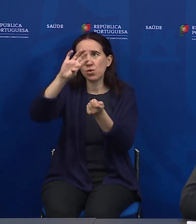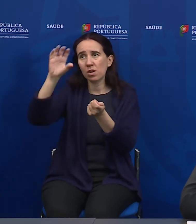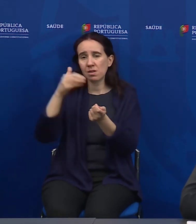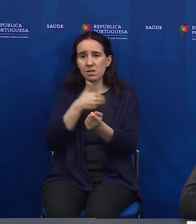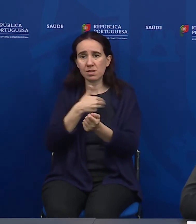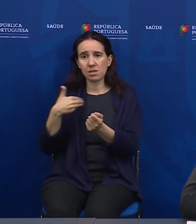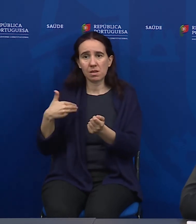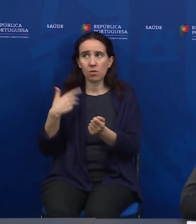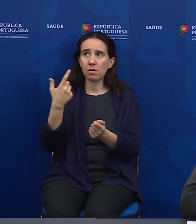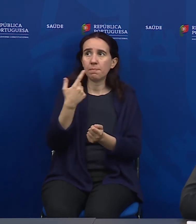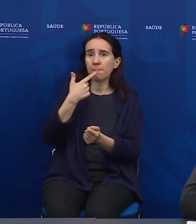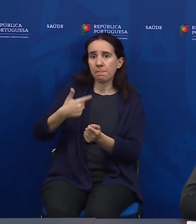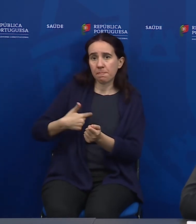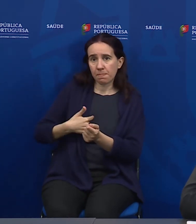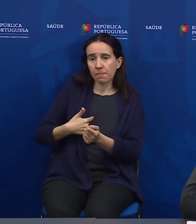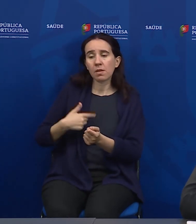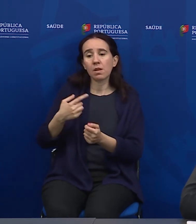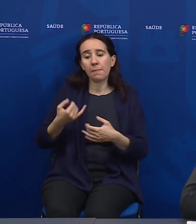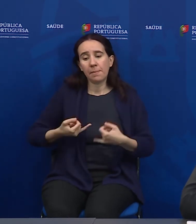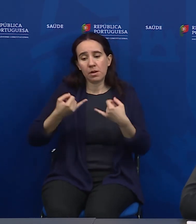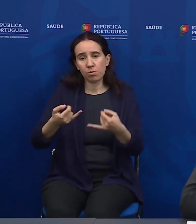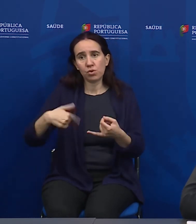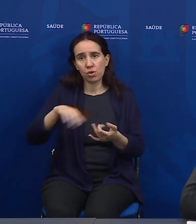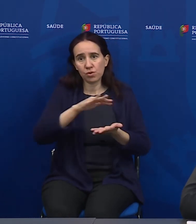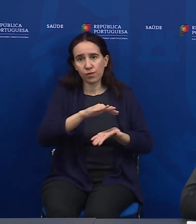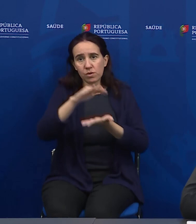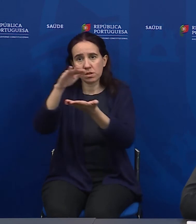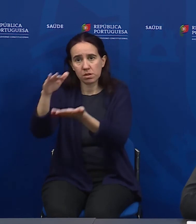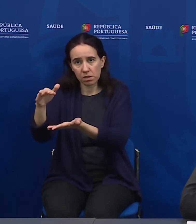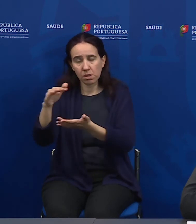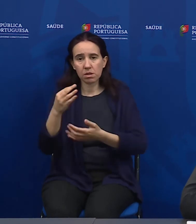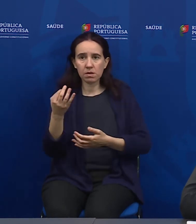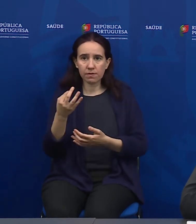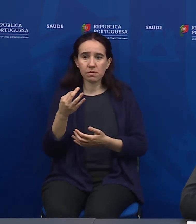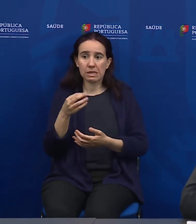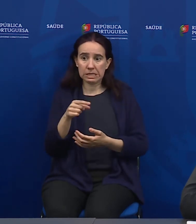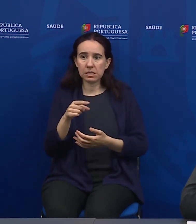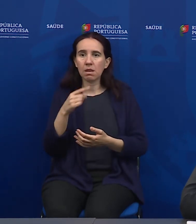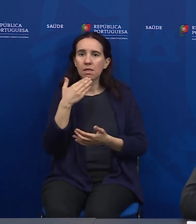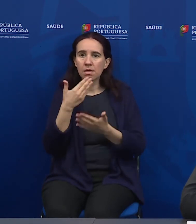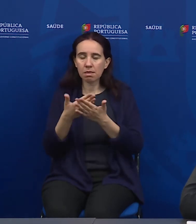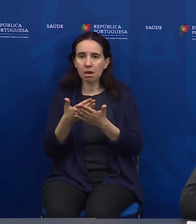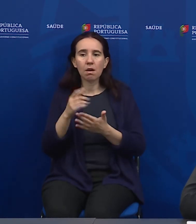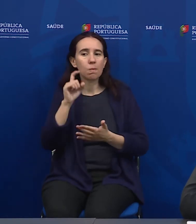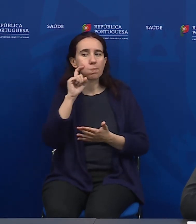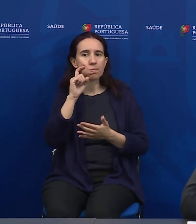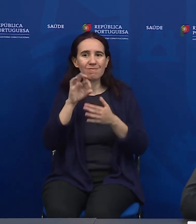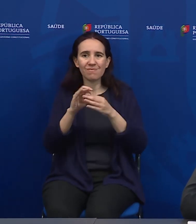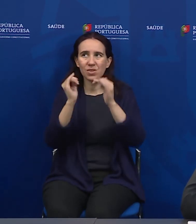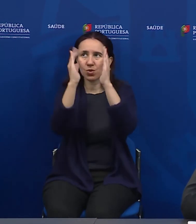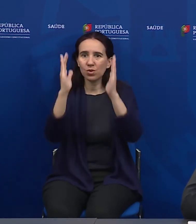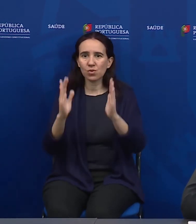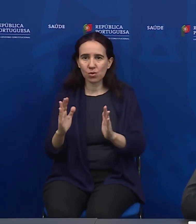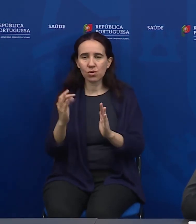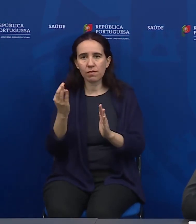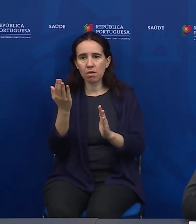saúde nos possam reportar para que depois possamos fornecer e para que possam, através da sua capilaridade em relação às instituições,